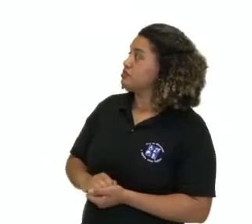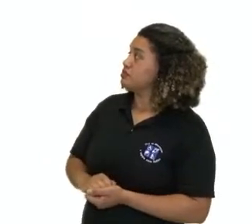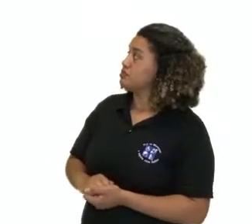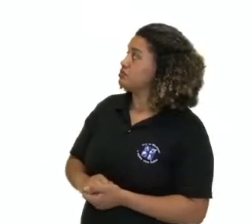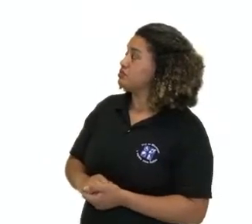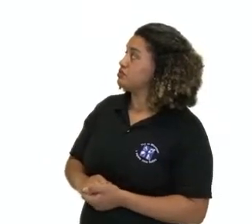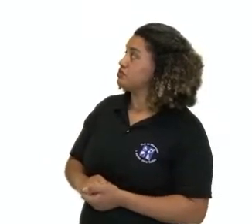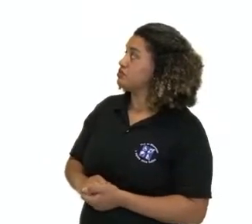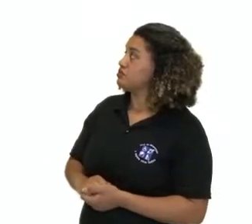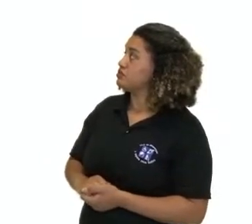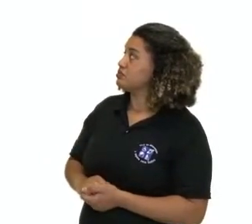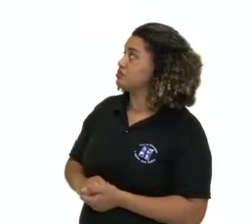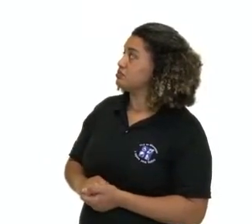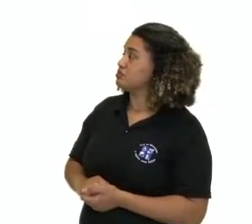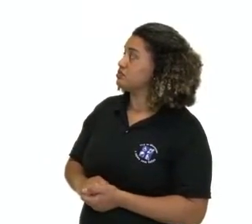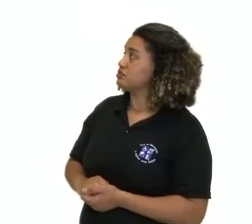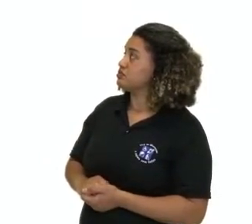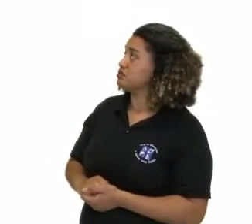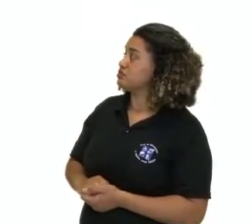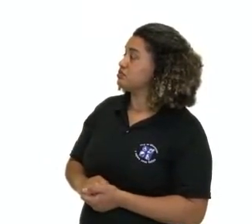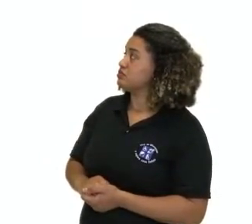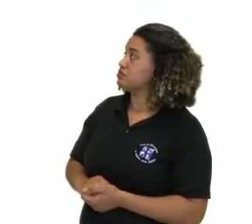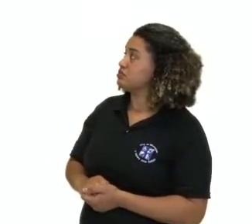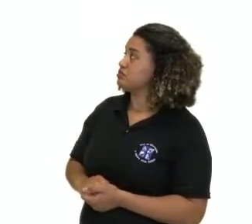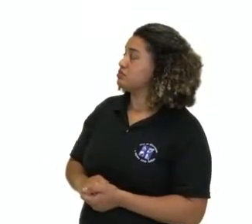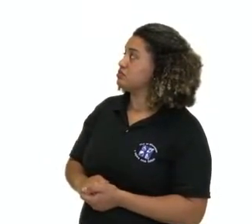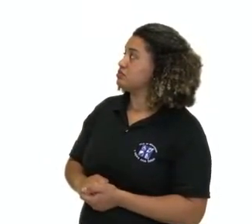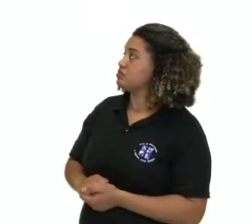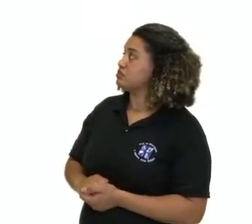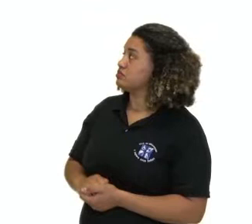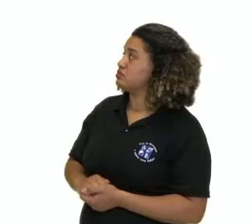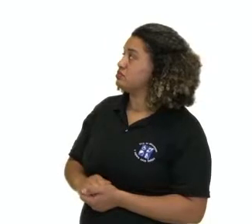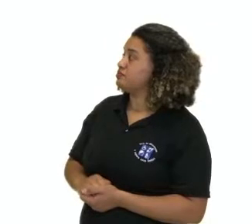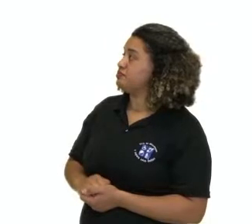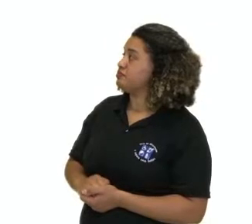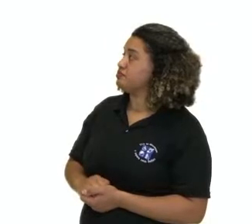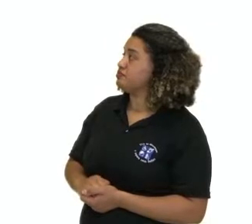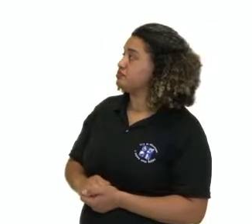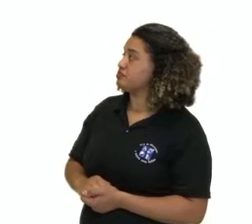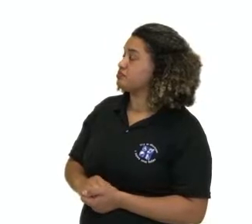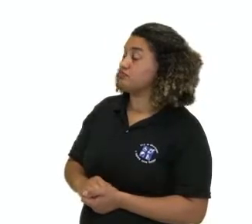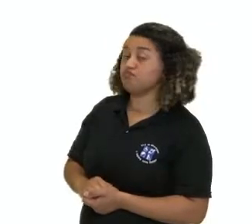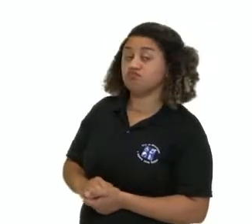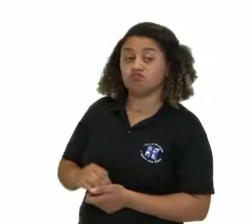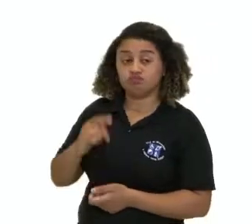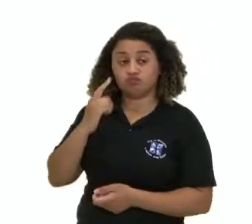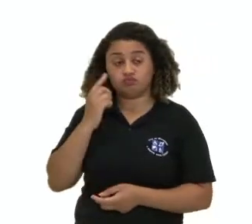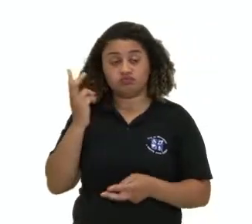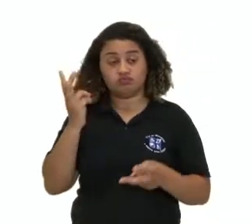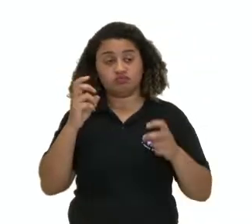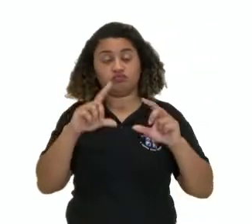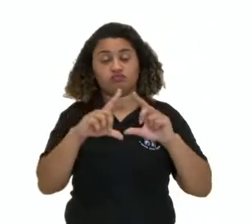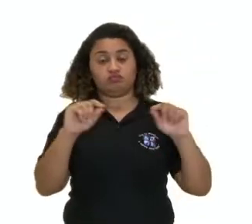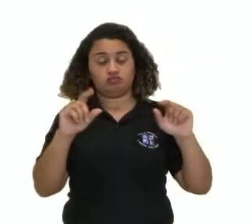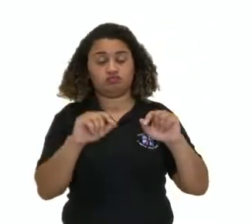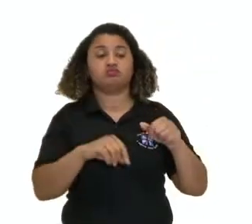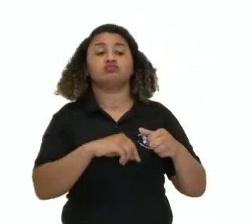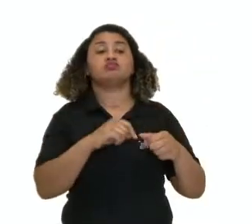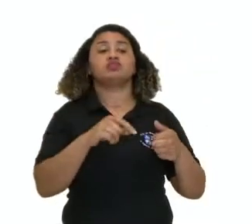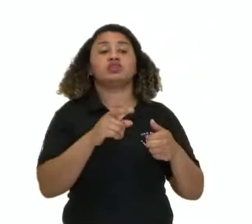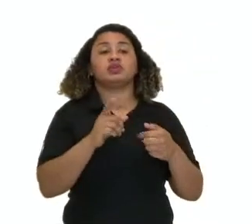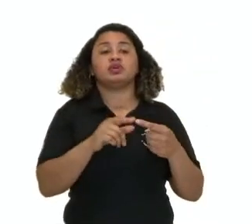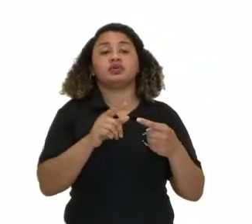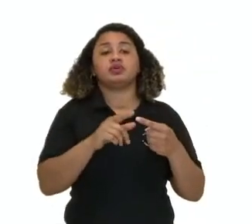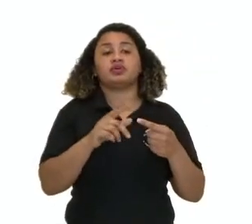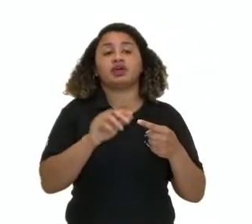a n, o resultado multiplicado por n e na sequência divididos por 2. A 1 é o primeiro termo,